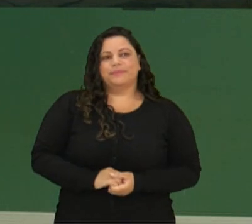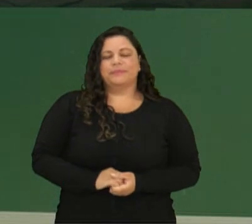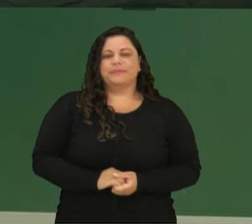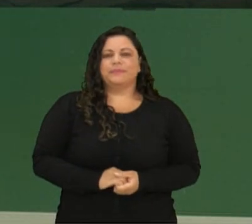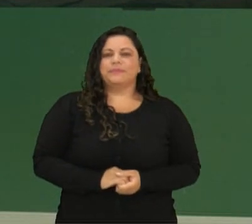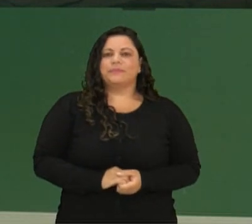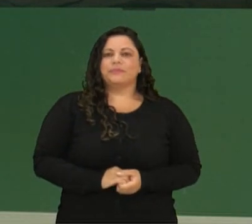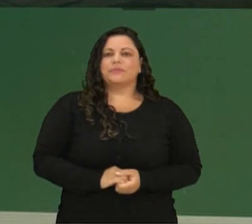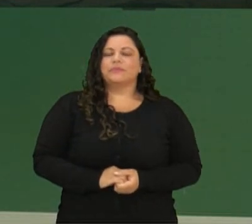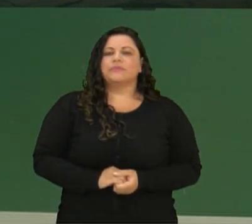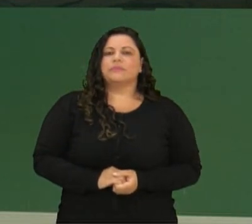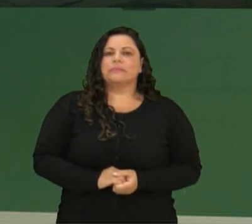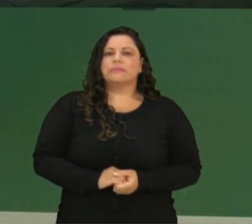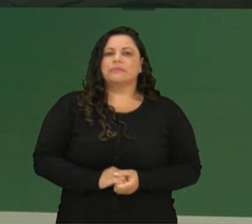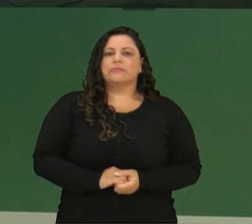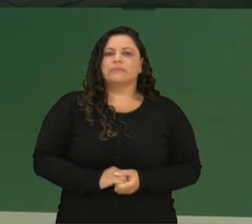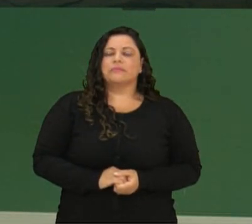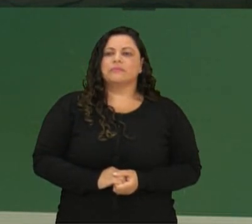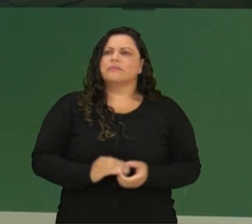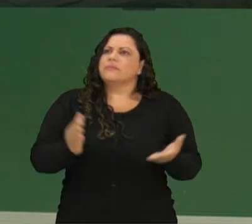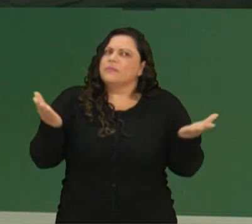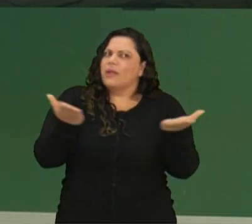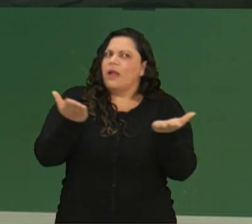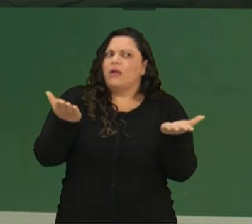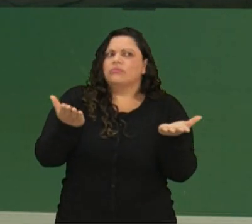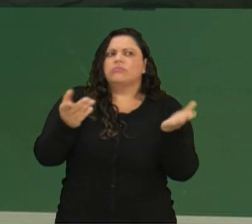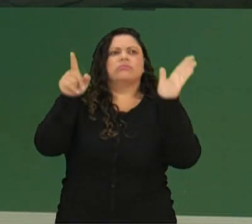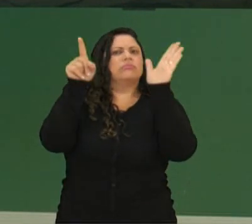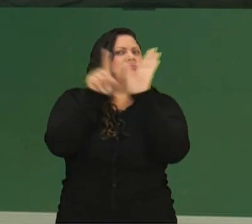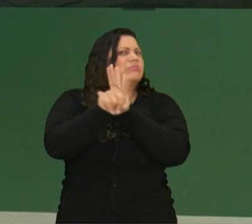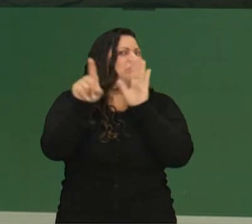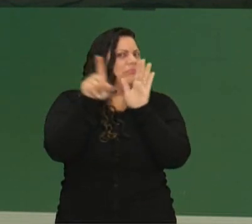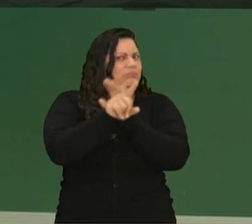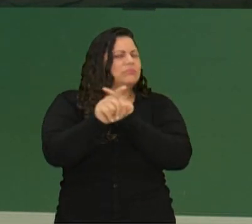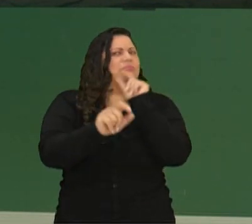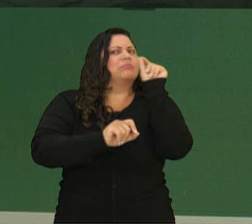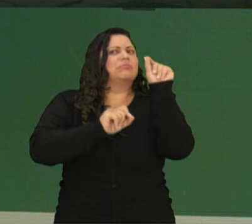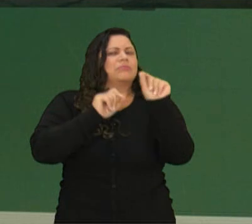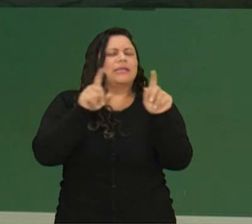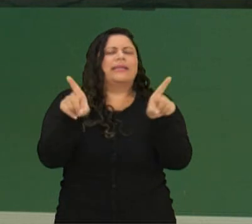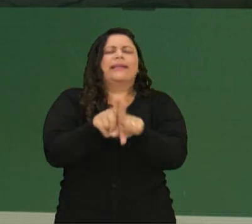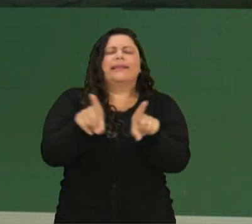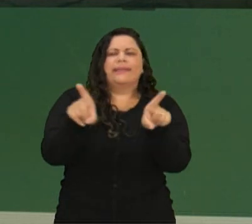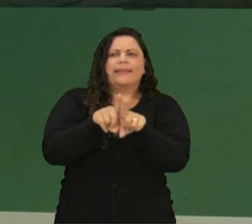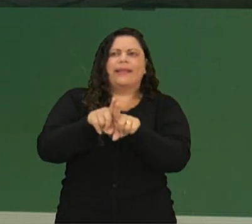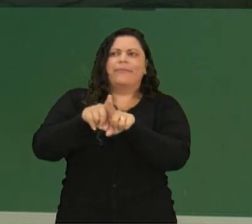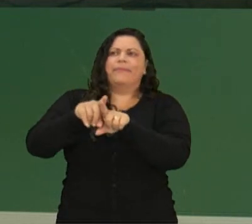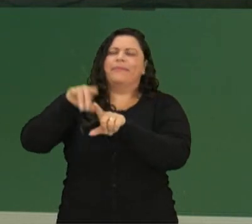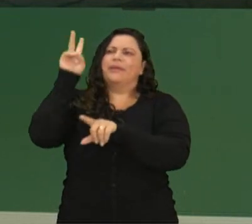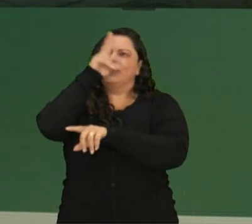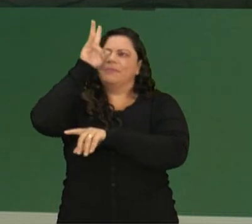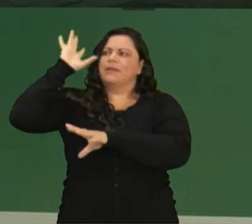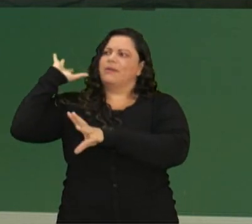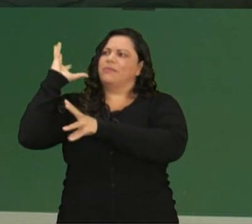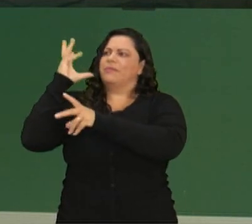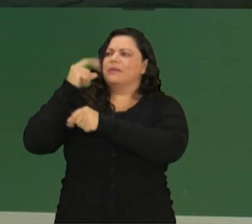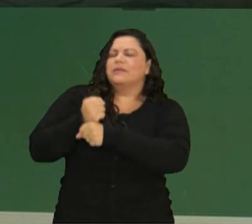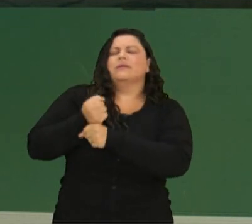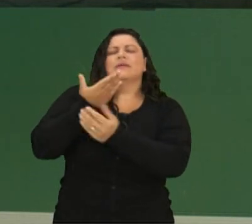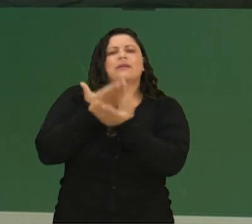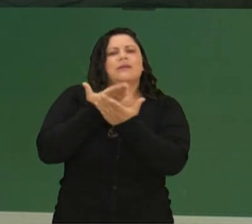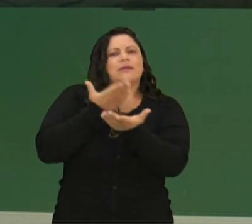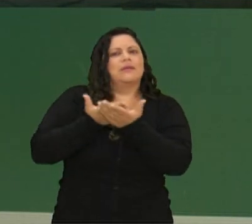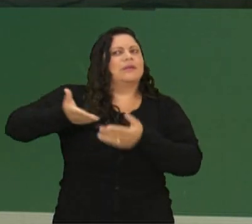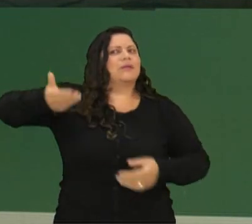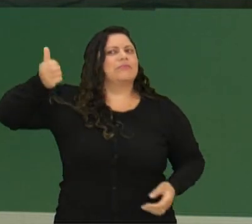Seguindo aqui então, temos uma questão que também ainda é como parte da retomada na nossa aula passada. Qual é